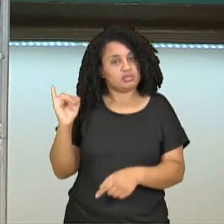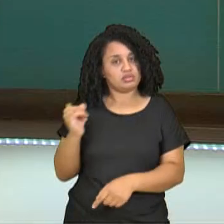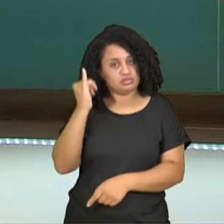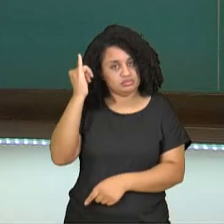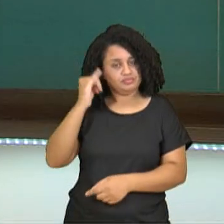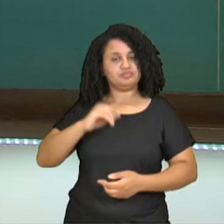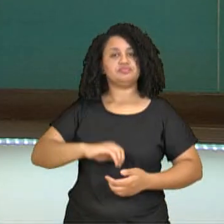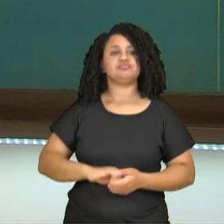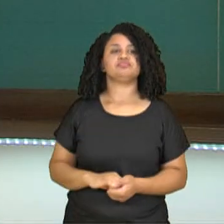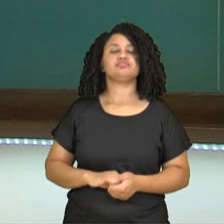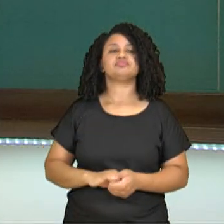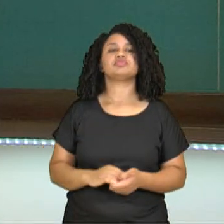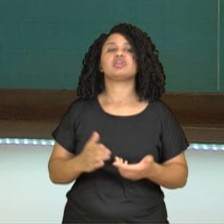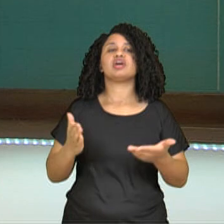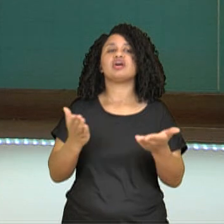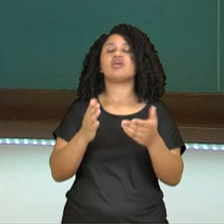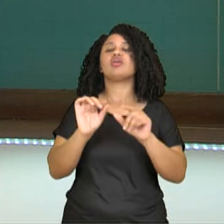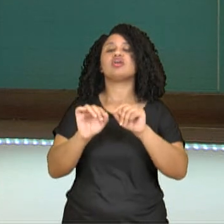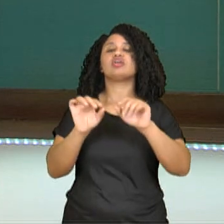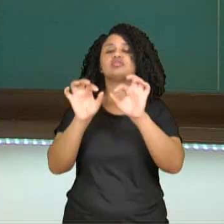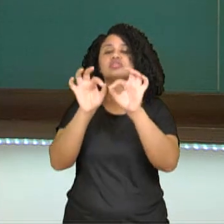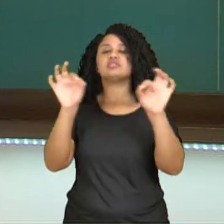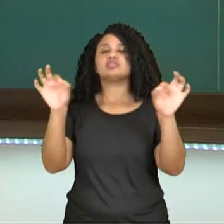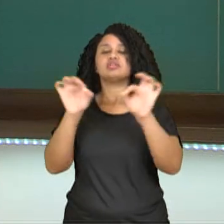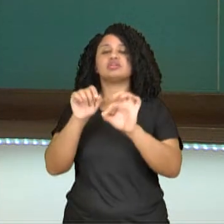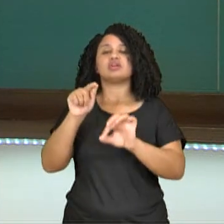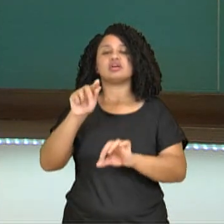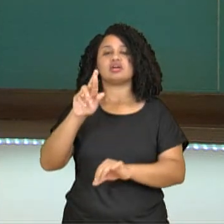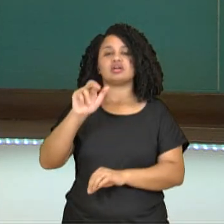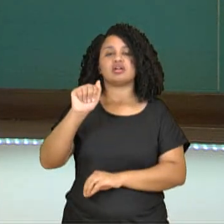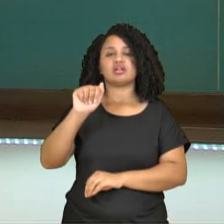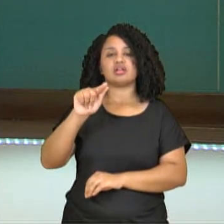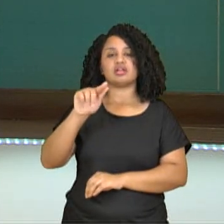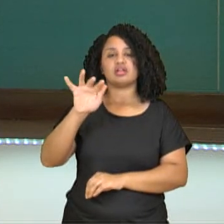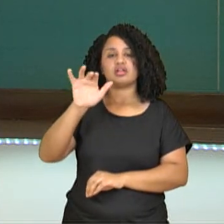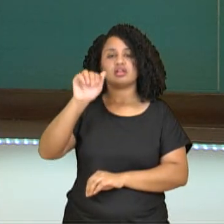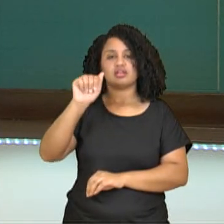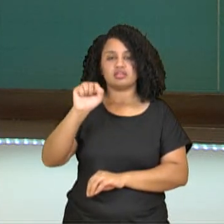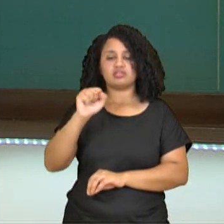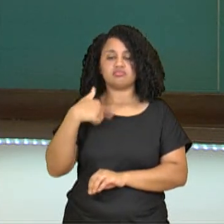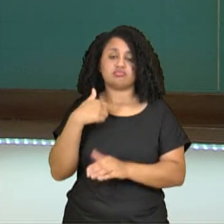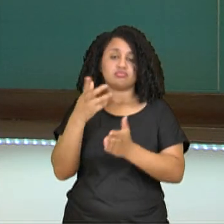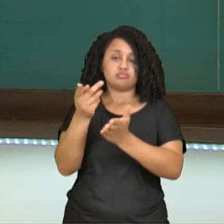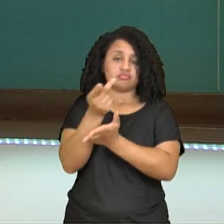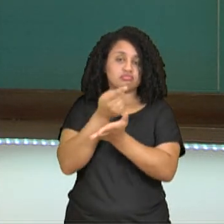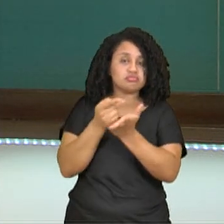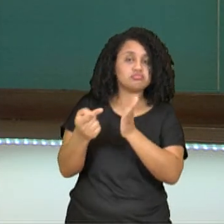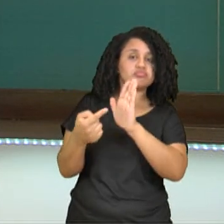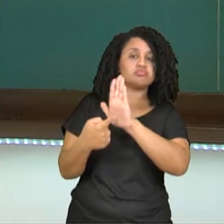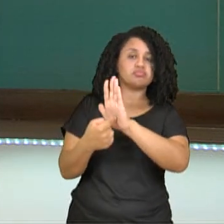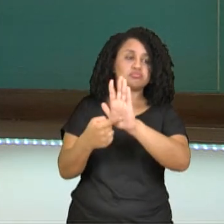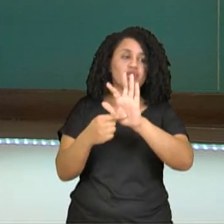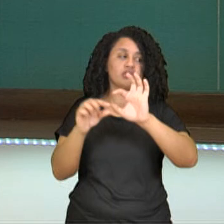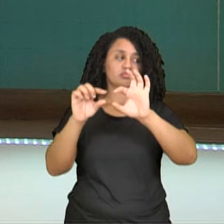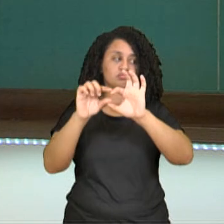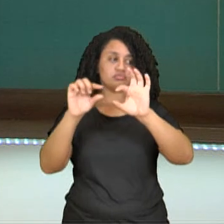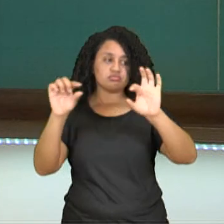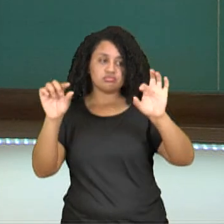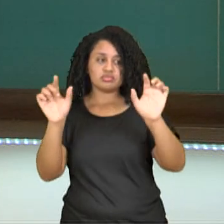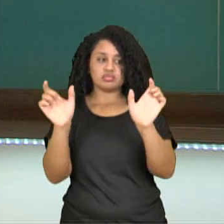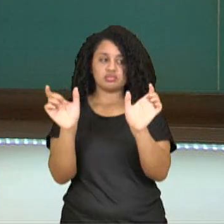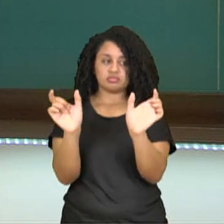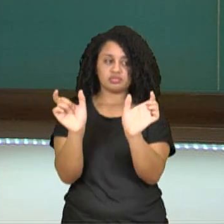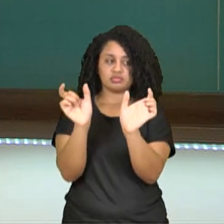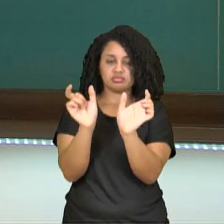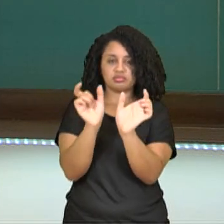as escalas gráficas. Escalas gráficas são esses desenhos, são essas representações gráficas por meio de